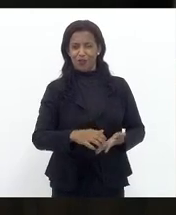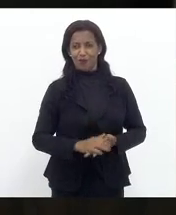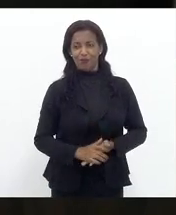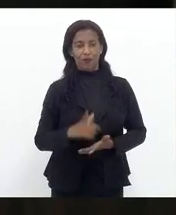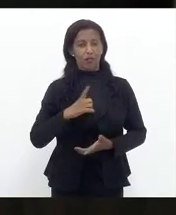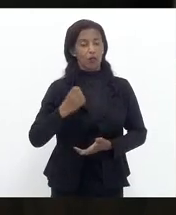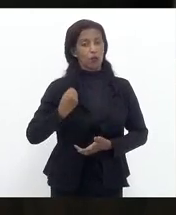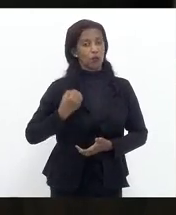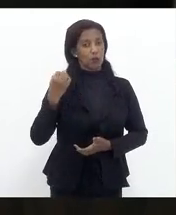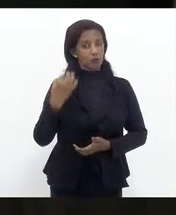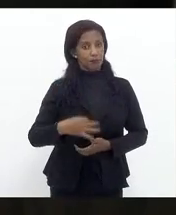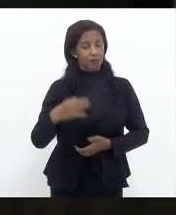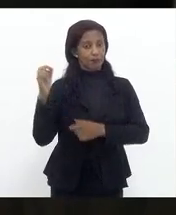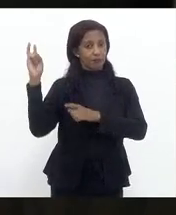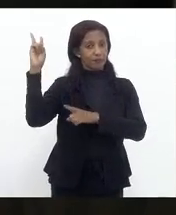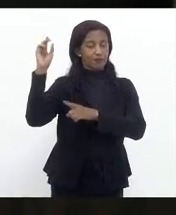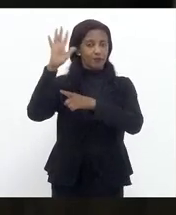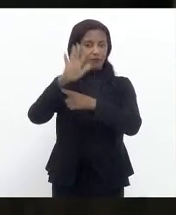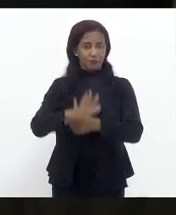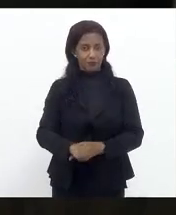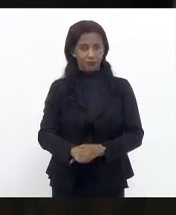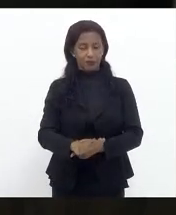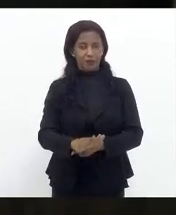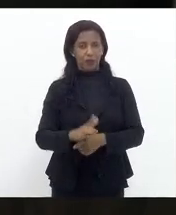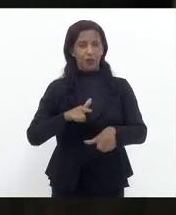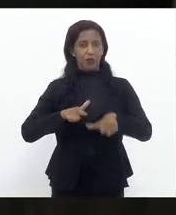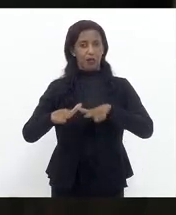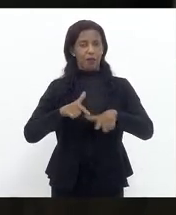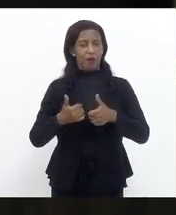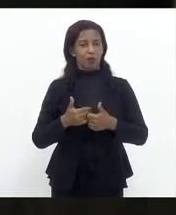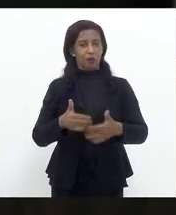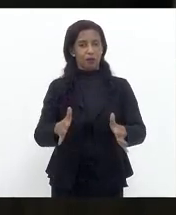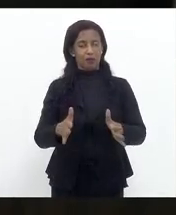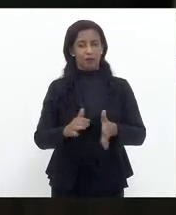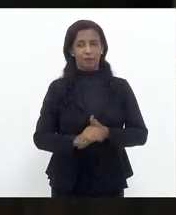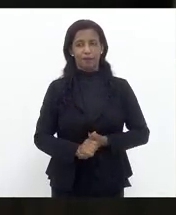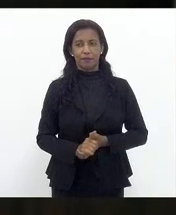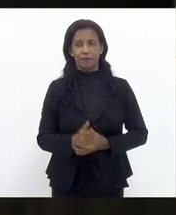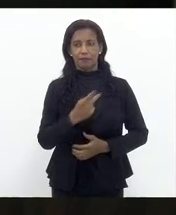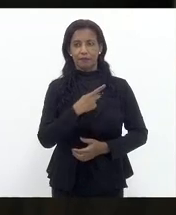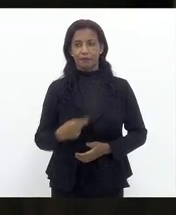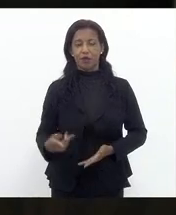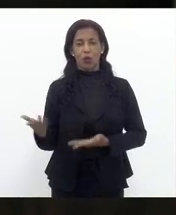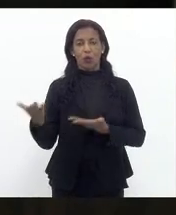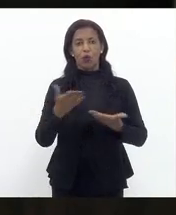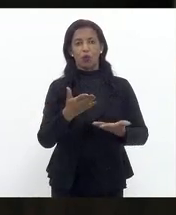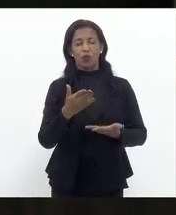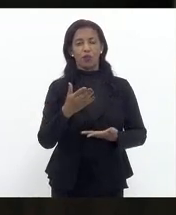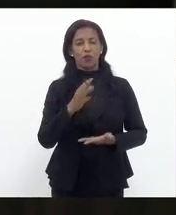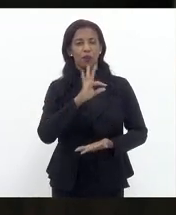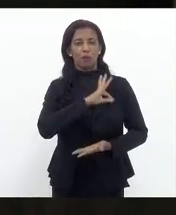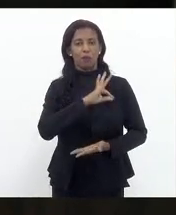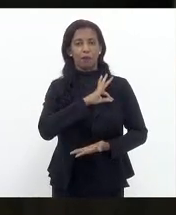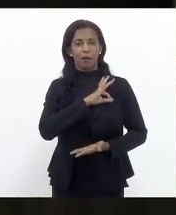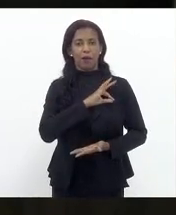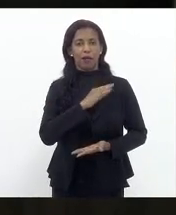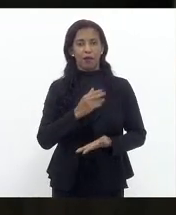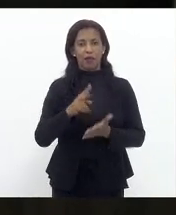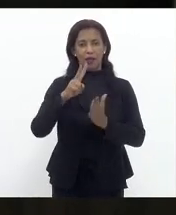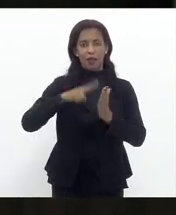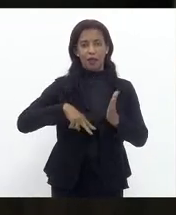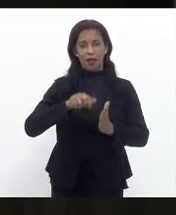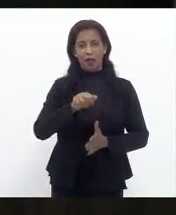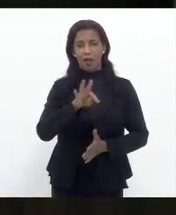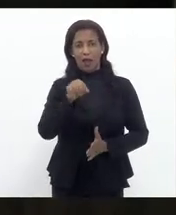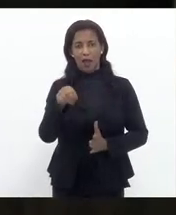Havendo número legal sobre a proteção de Deus, iniciamos os nossos trabalhos. Está aberta a sessão. A presidência convida a deputada Marta Rocha a fazer a leitura da